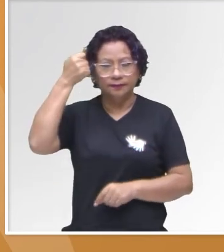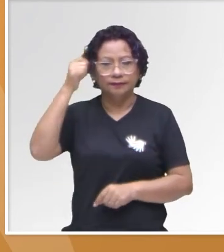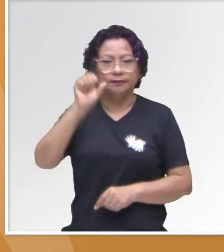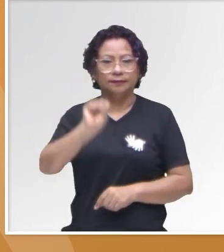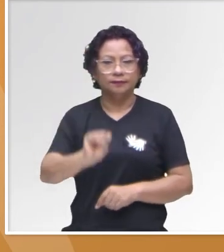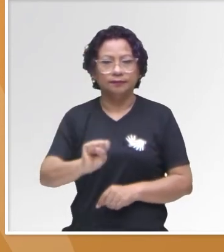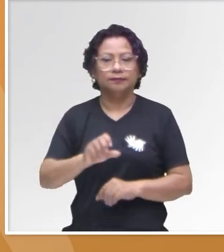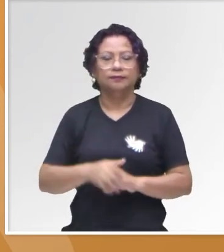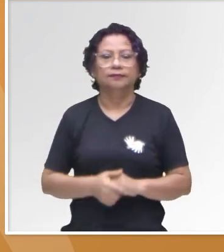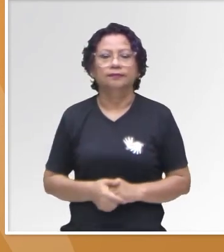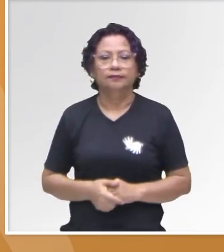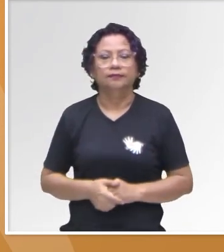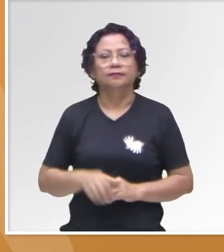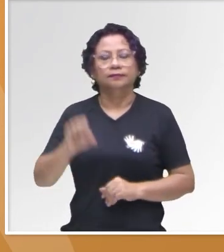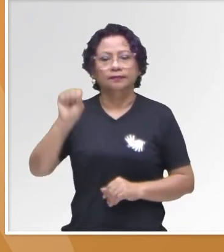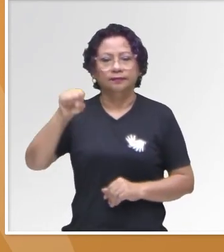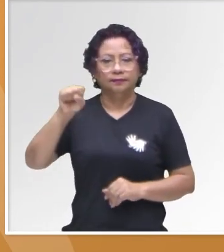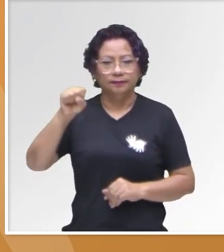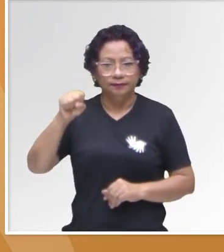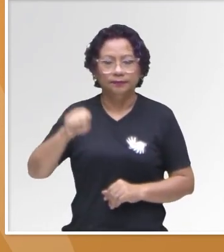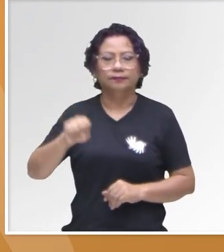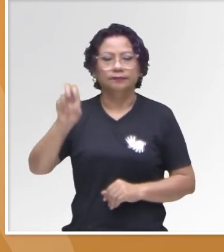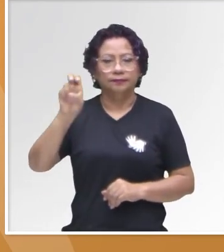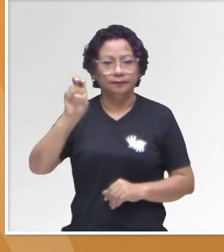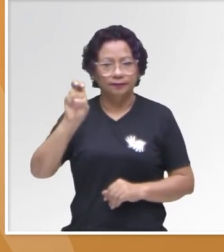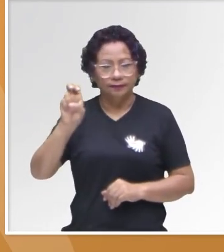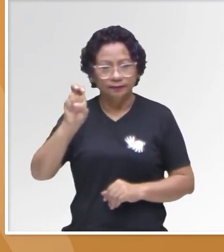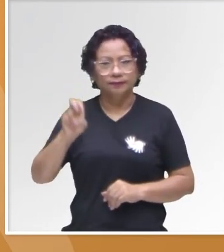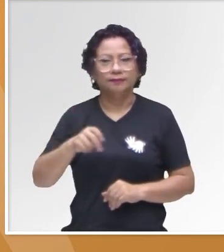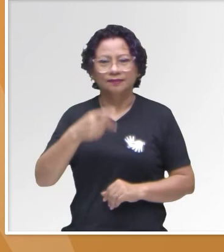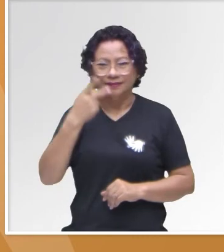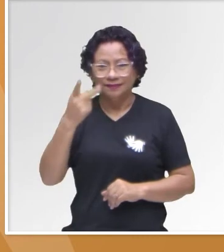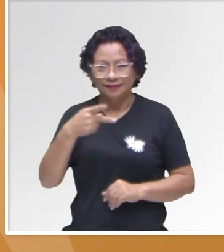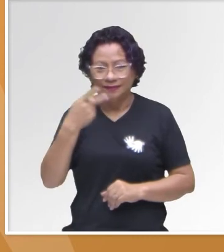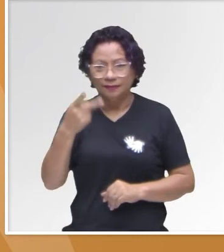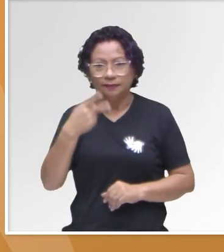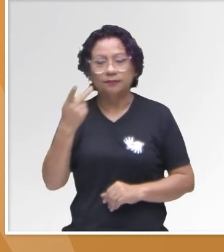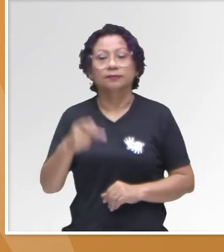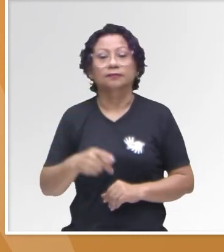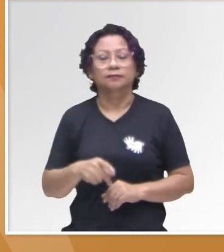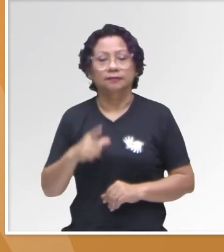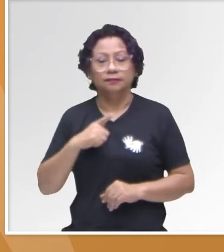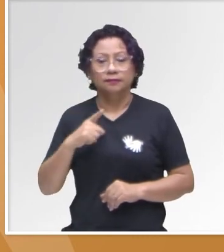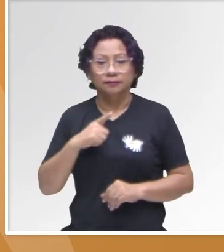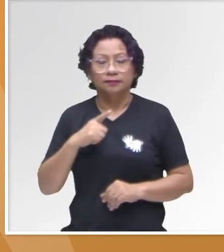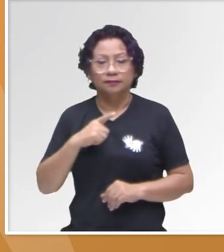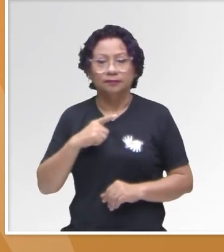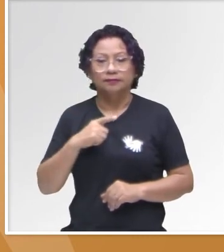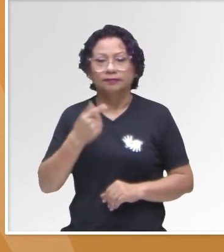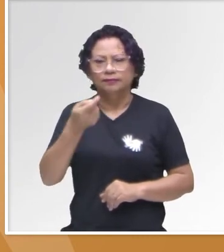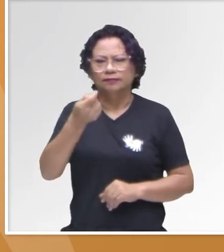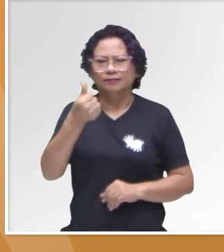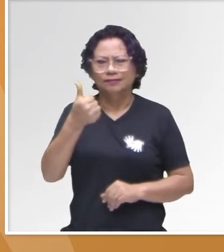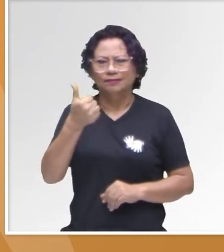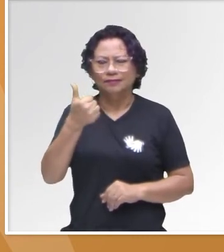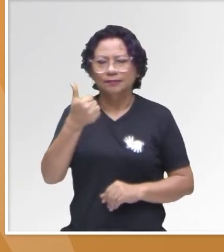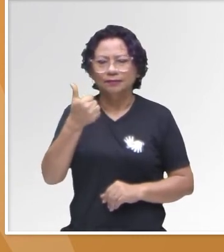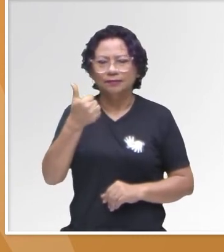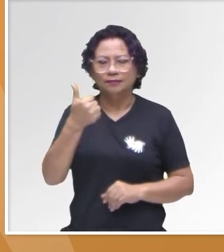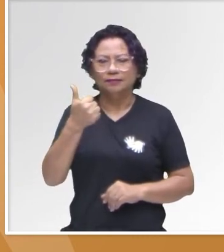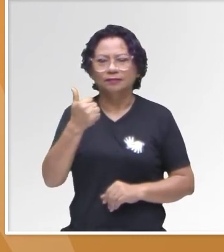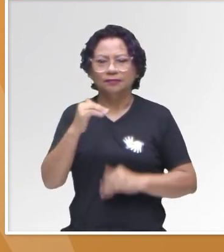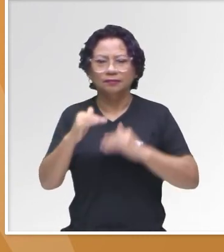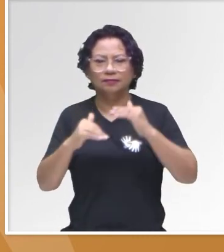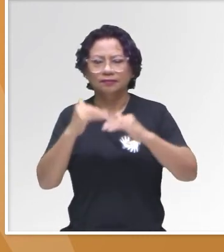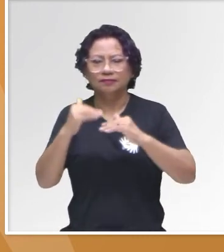a África do Sul, que está ali no continente africano, que eu tanto comentei com relação ao nível de desenvolvimento, de pobreza, mas a África